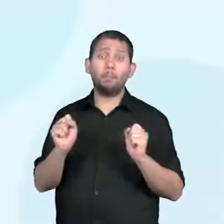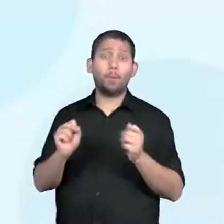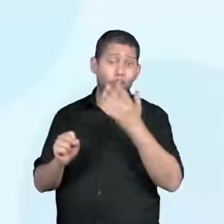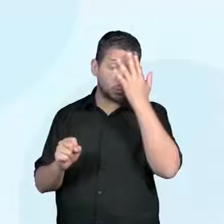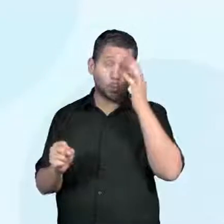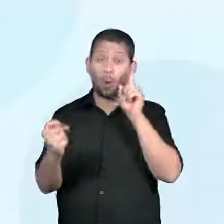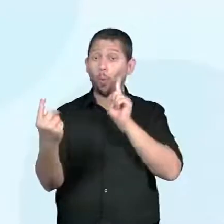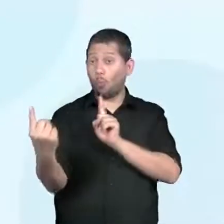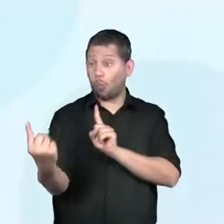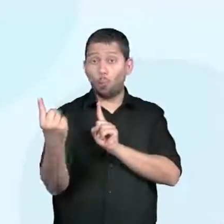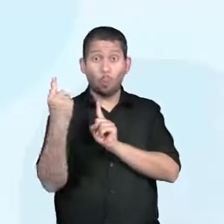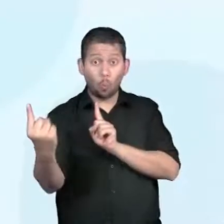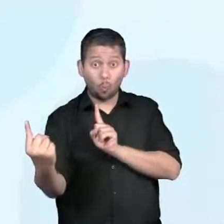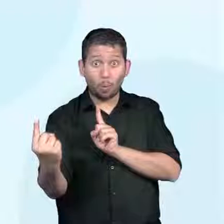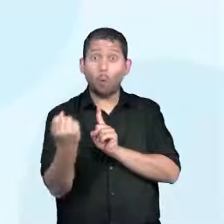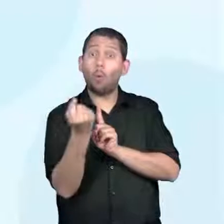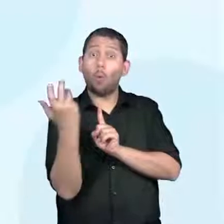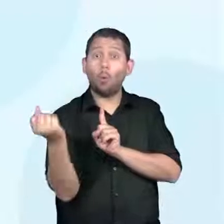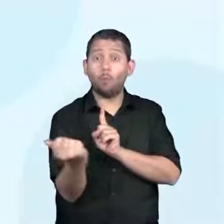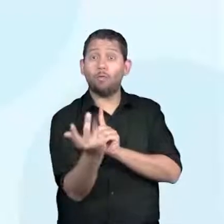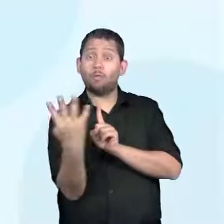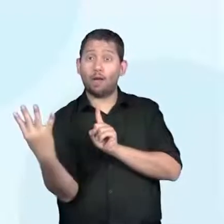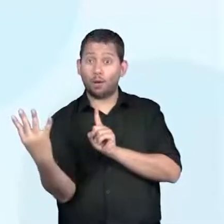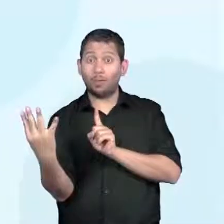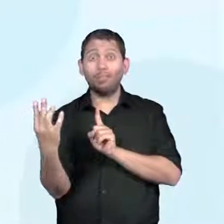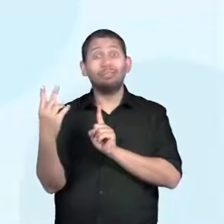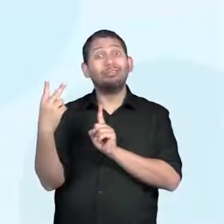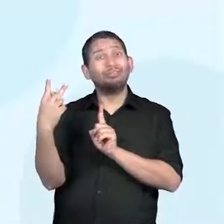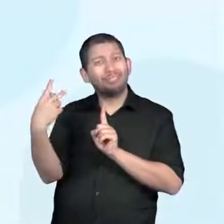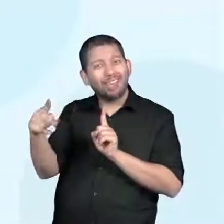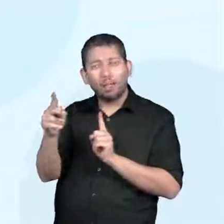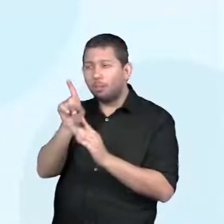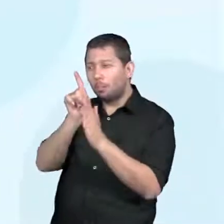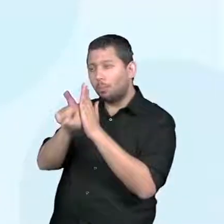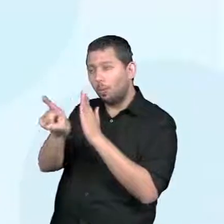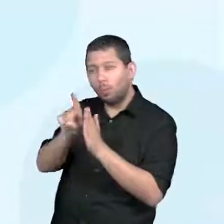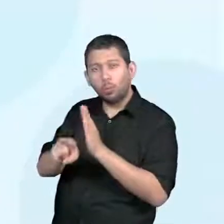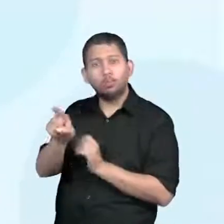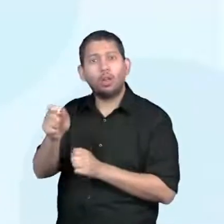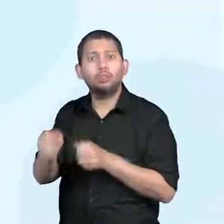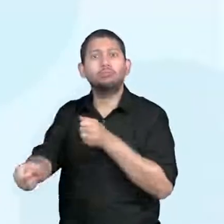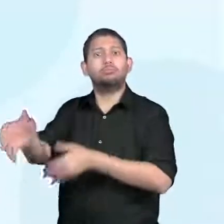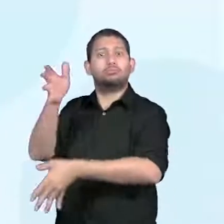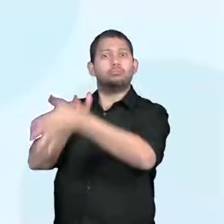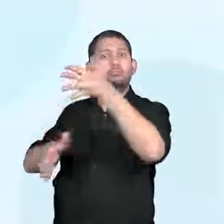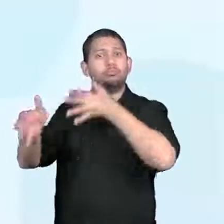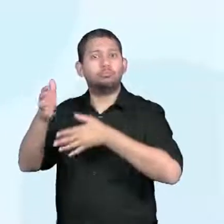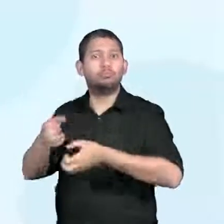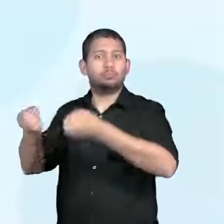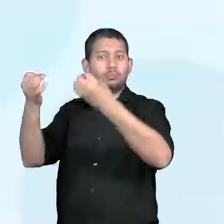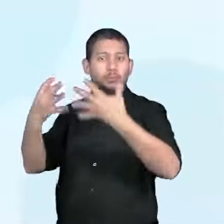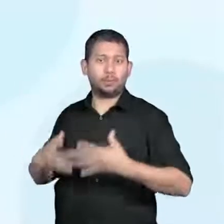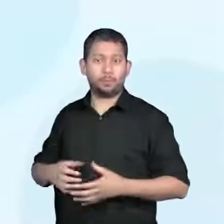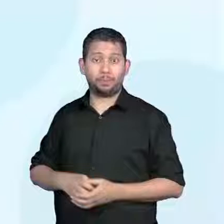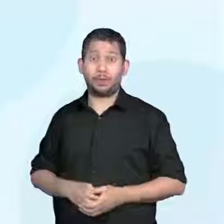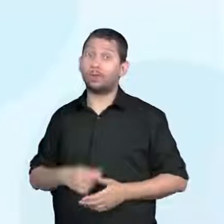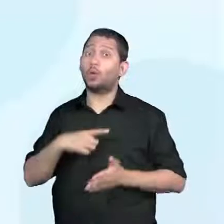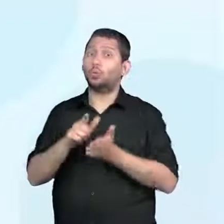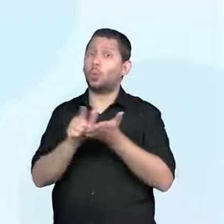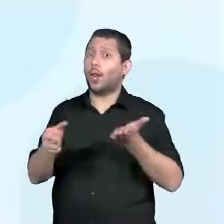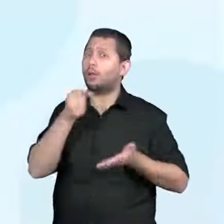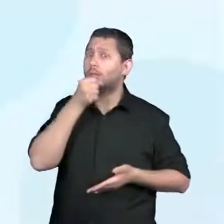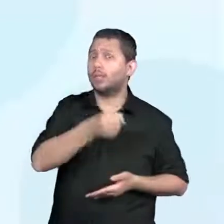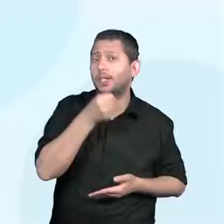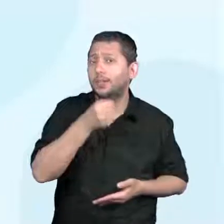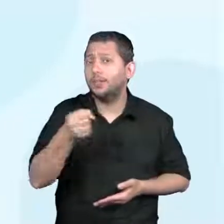como objetivo obter informações sobre determinado assunto, o tema. Além da entrevista jornalística, existem outros